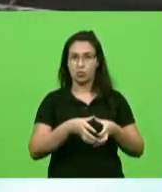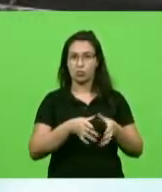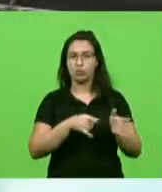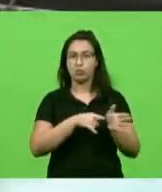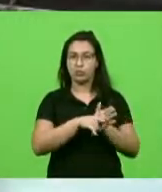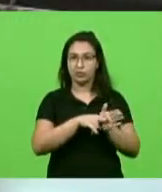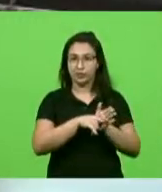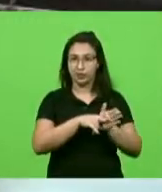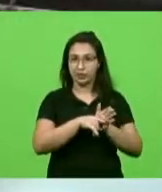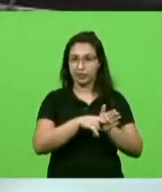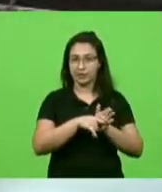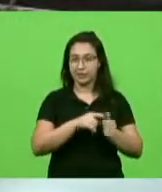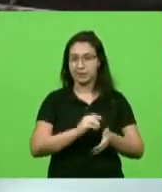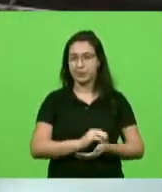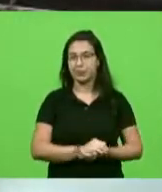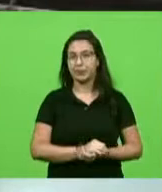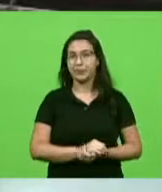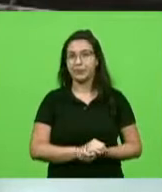inferindo